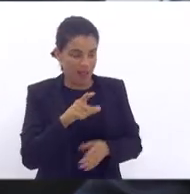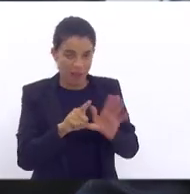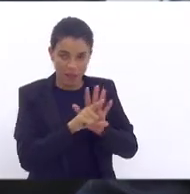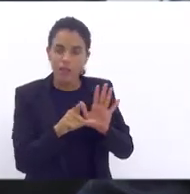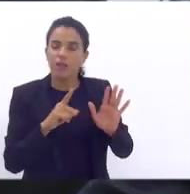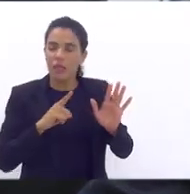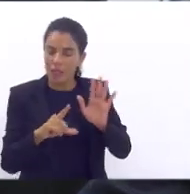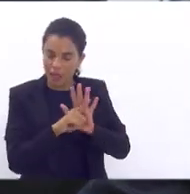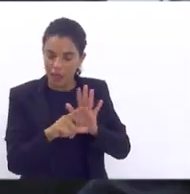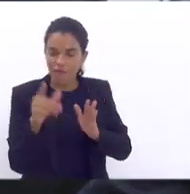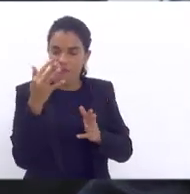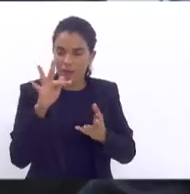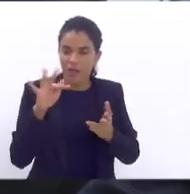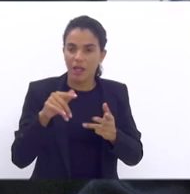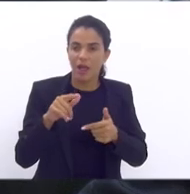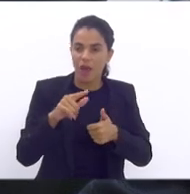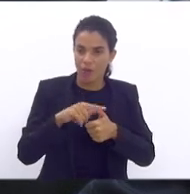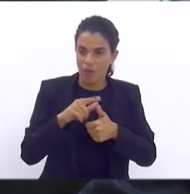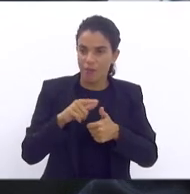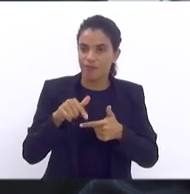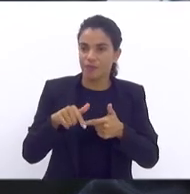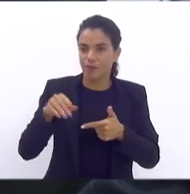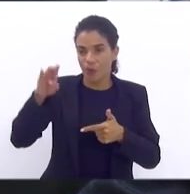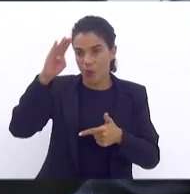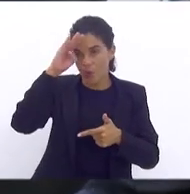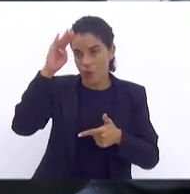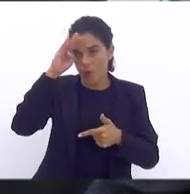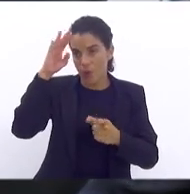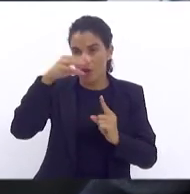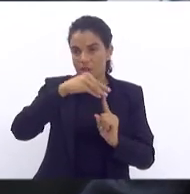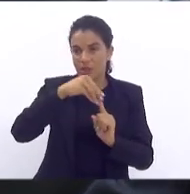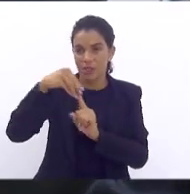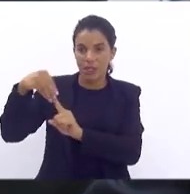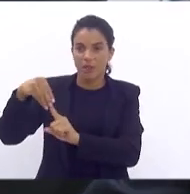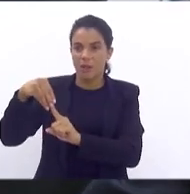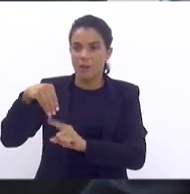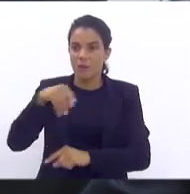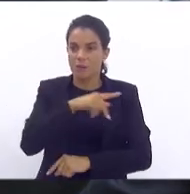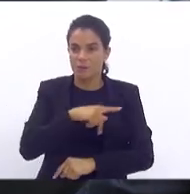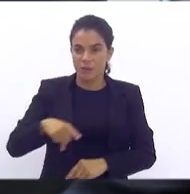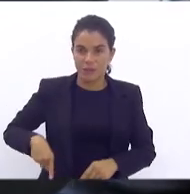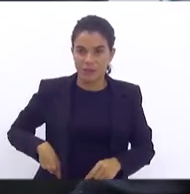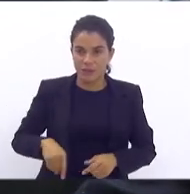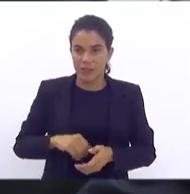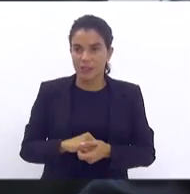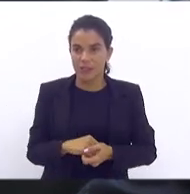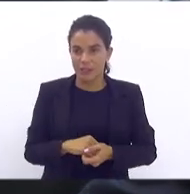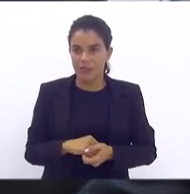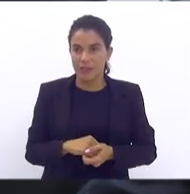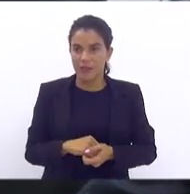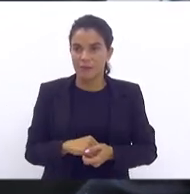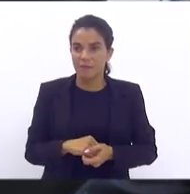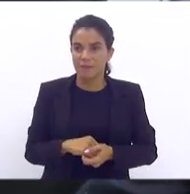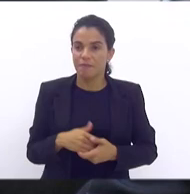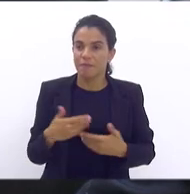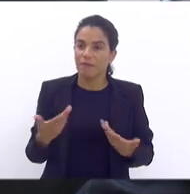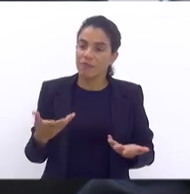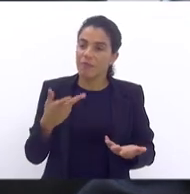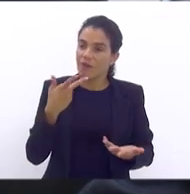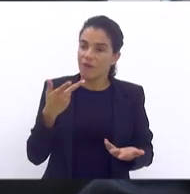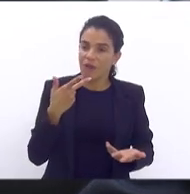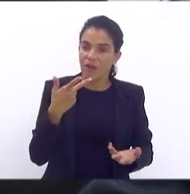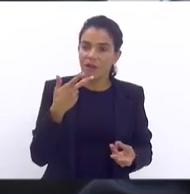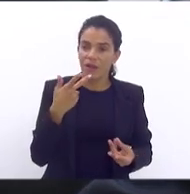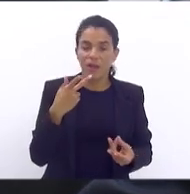legislação federal. O comandante da Marinha, indicado pelo presidente da República, diz todas as leis que depois vieram para aperfeiçoar e vem falando qual é